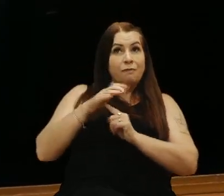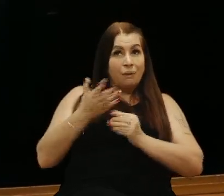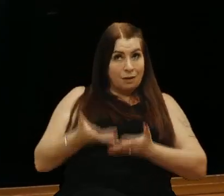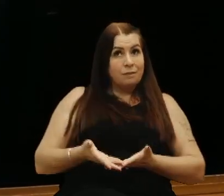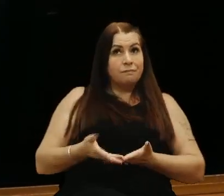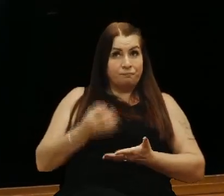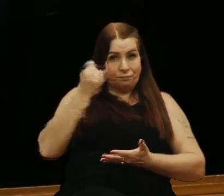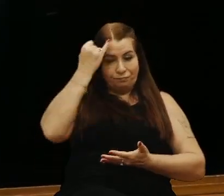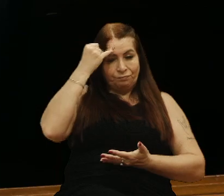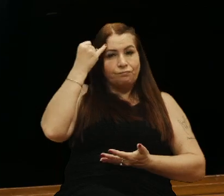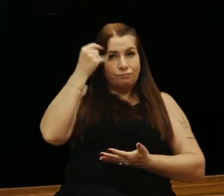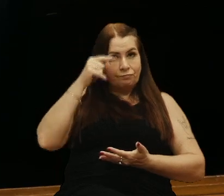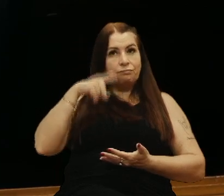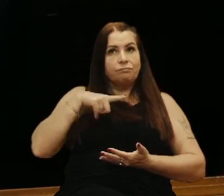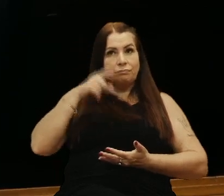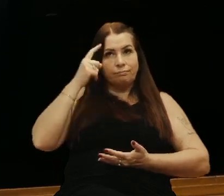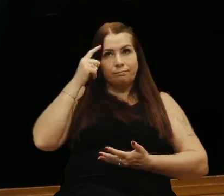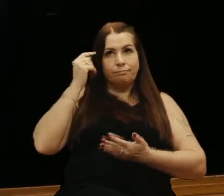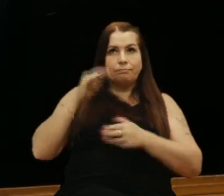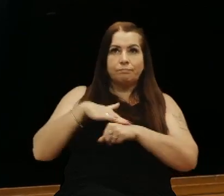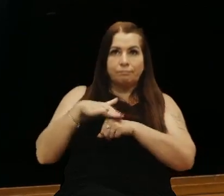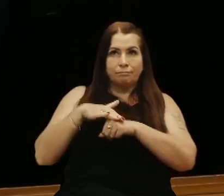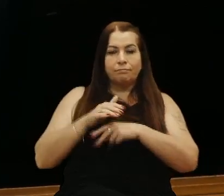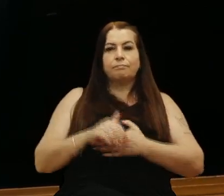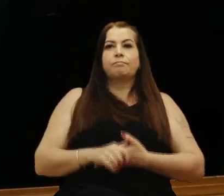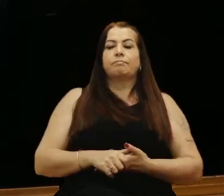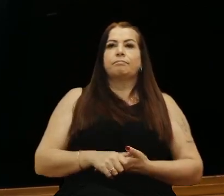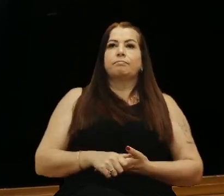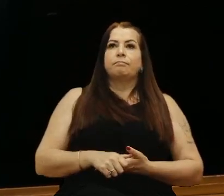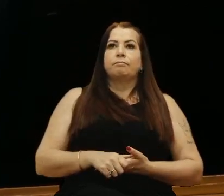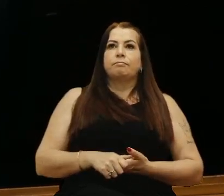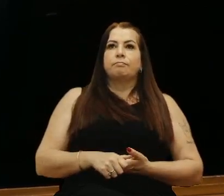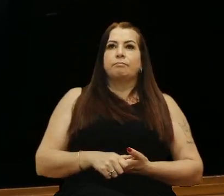D'Ambrosio. É isso que a gente tem que conversar.